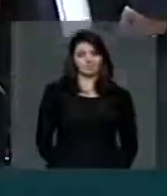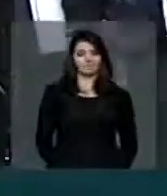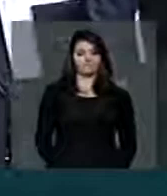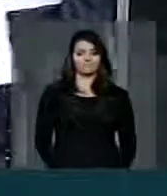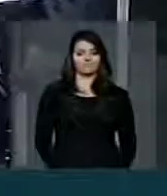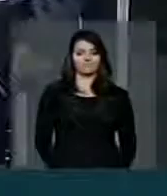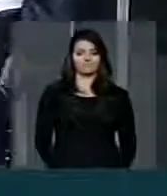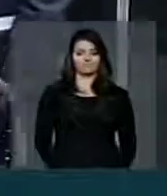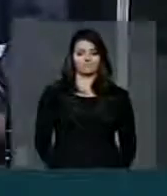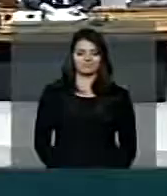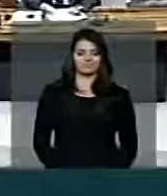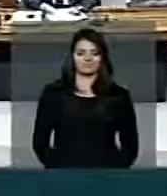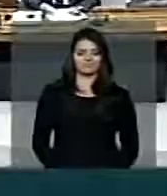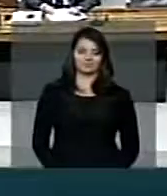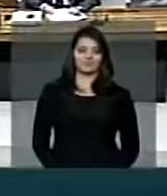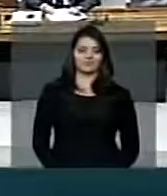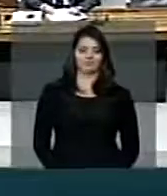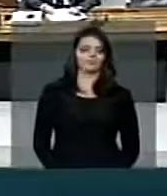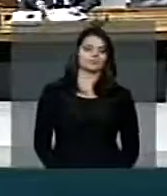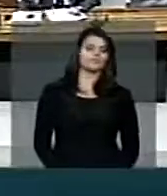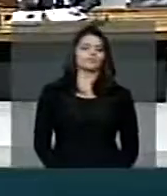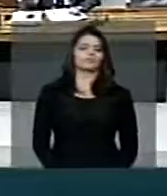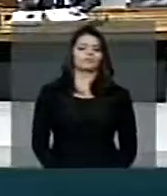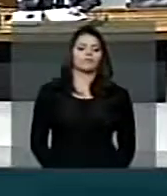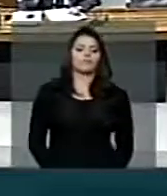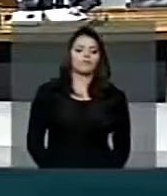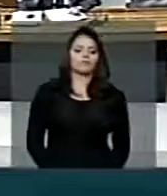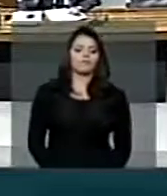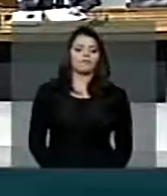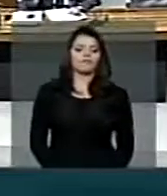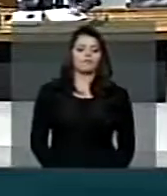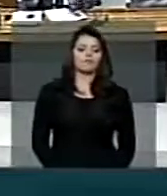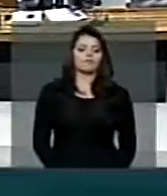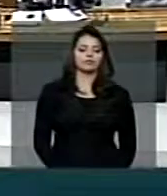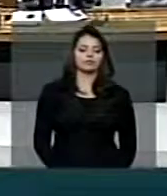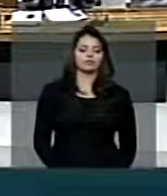Muito bem. Você aceita. Próximo orador inscrito.